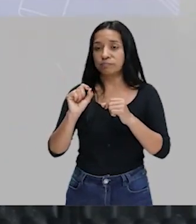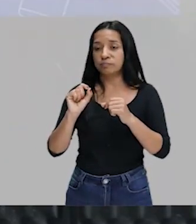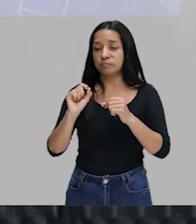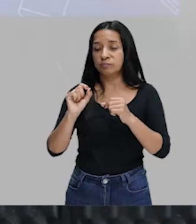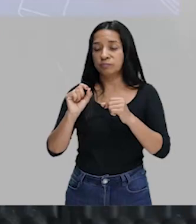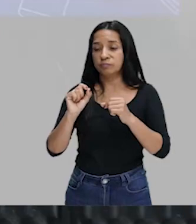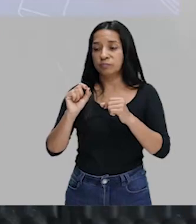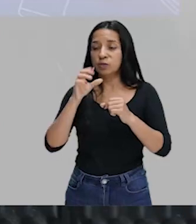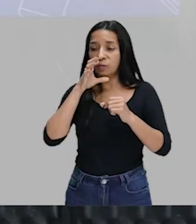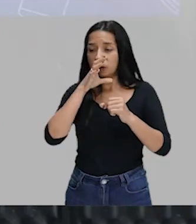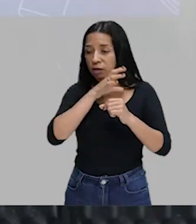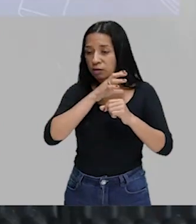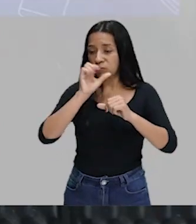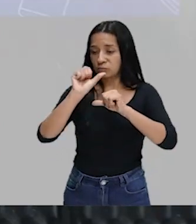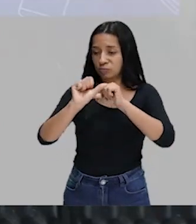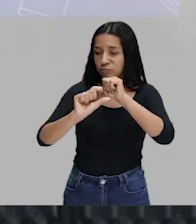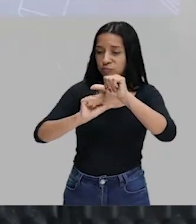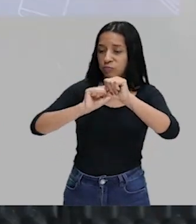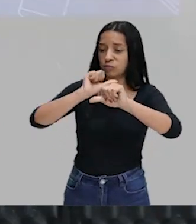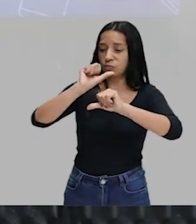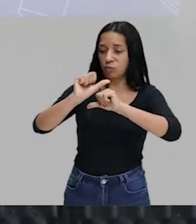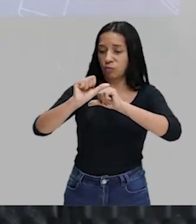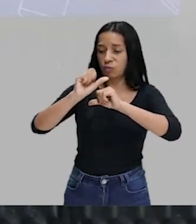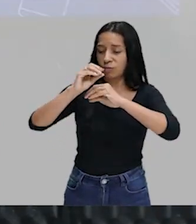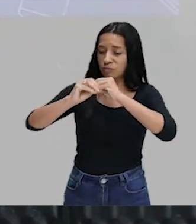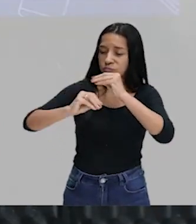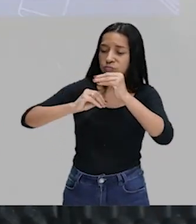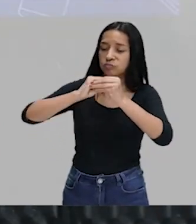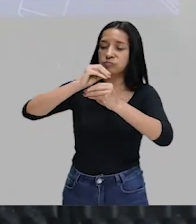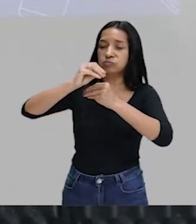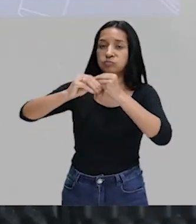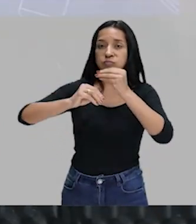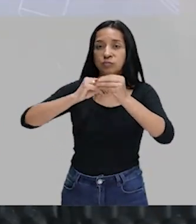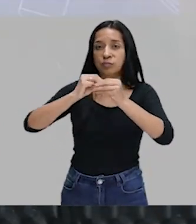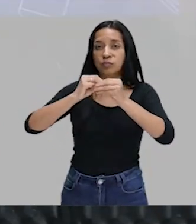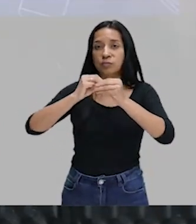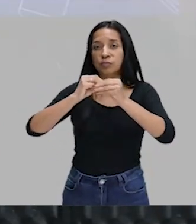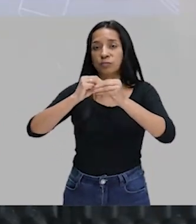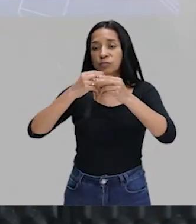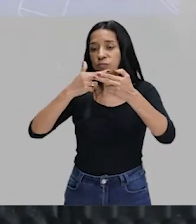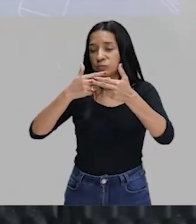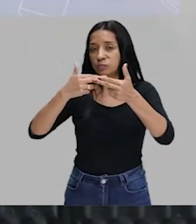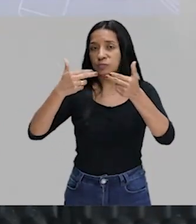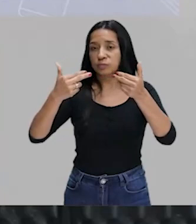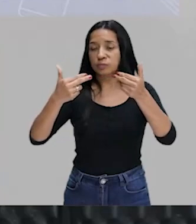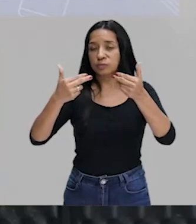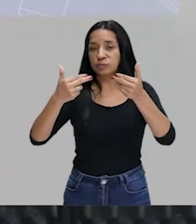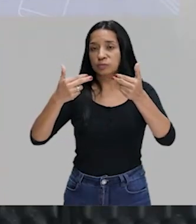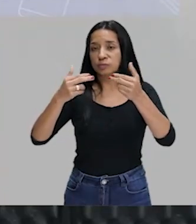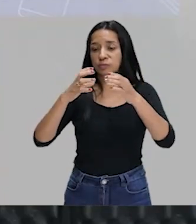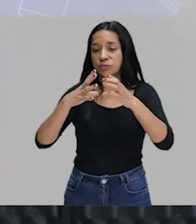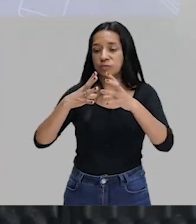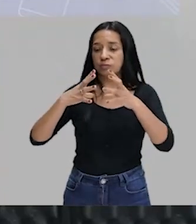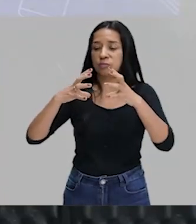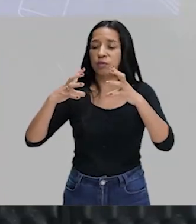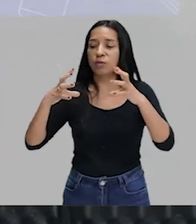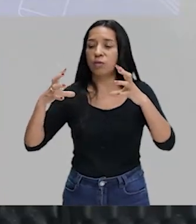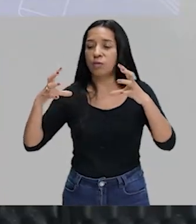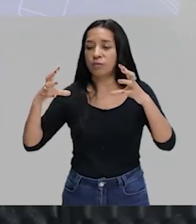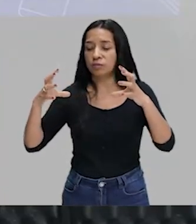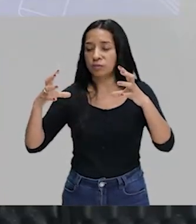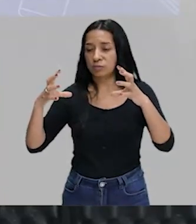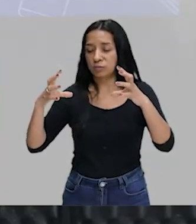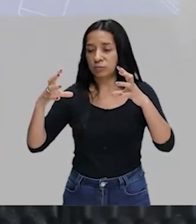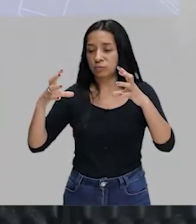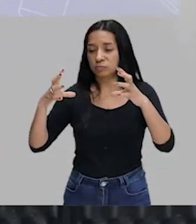tornar mais quente, ele vai fazer esse processo de fusão de todos esses elementos e ele vai aumentar o seu volume,